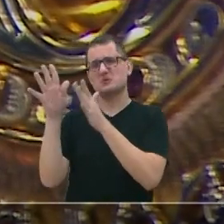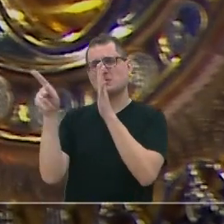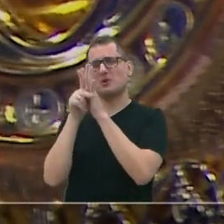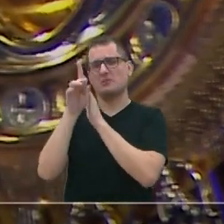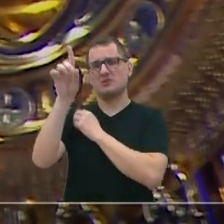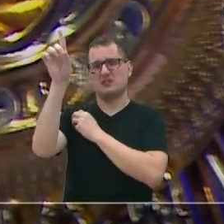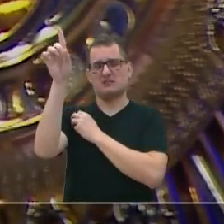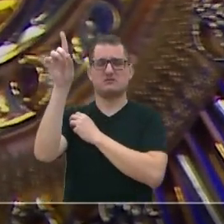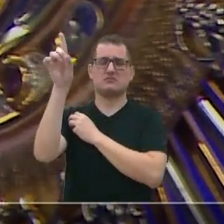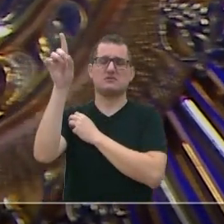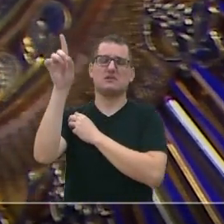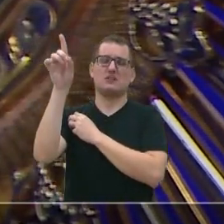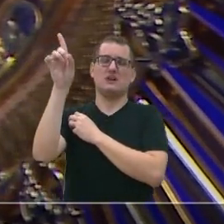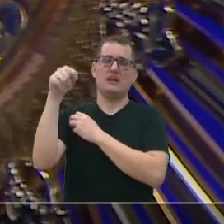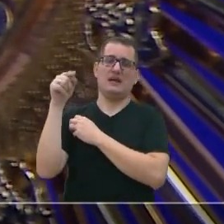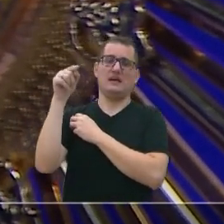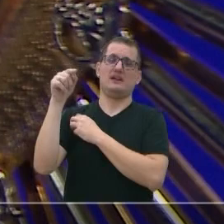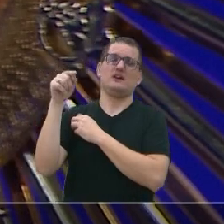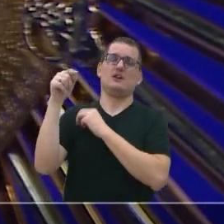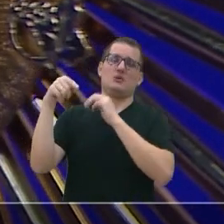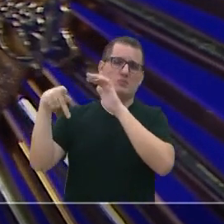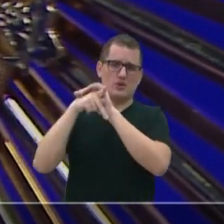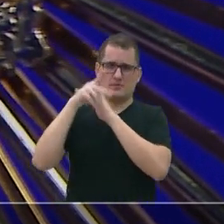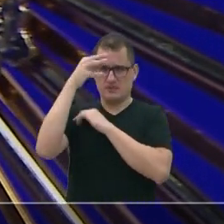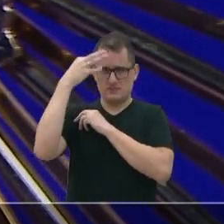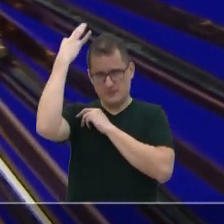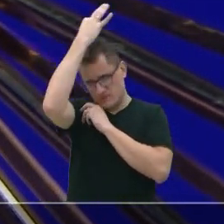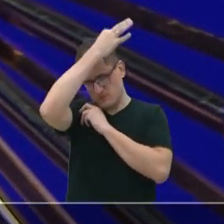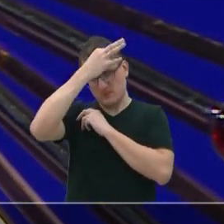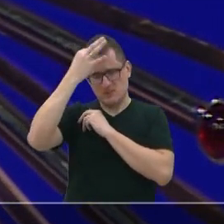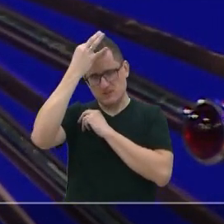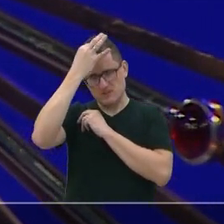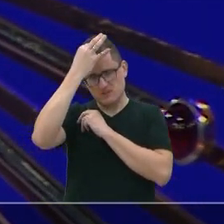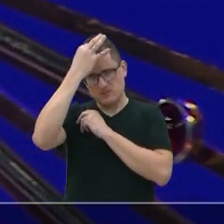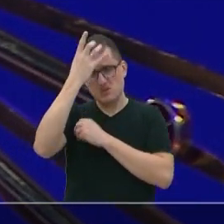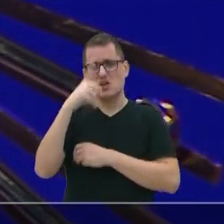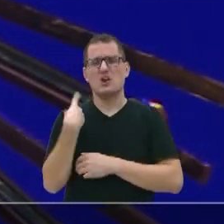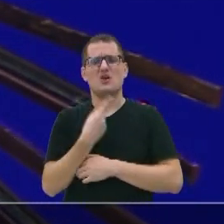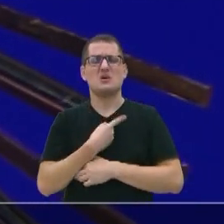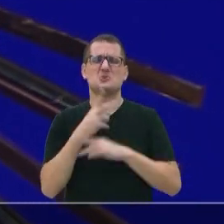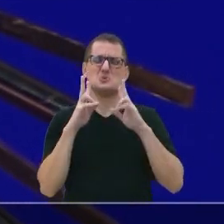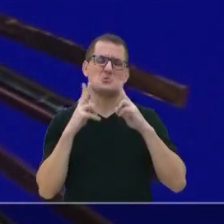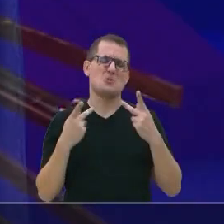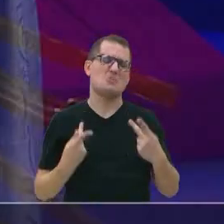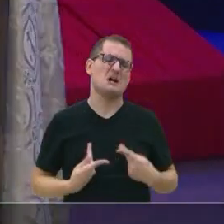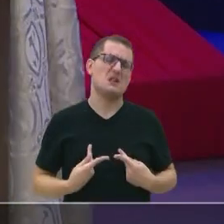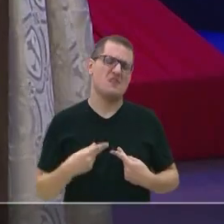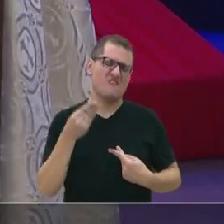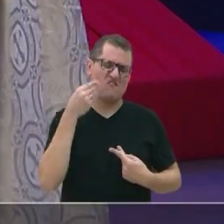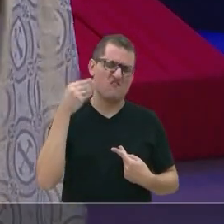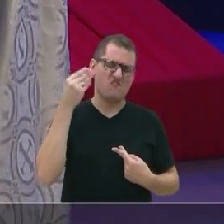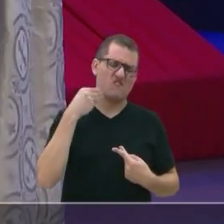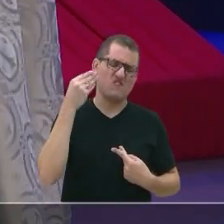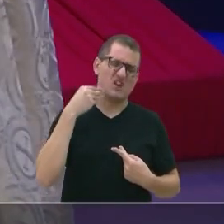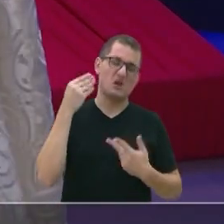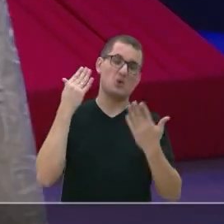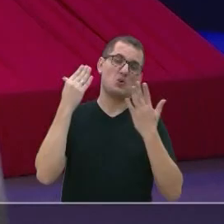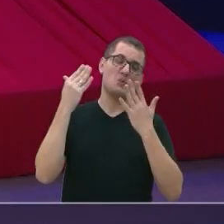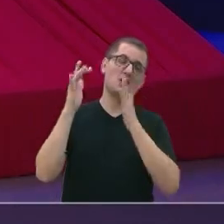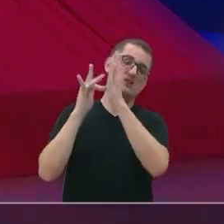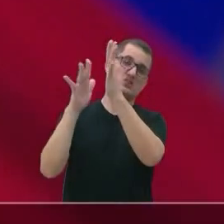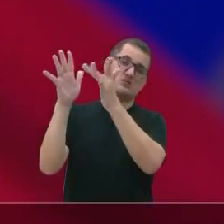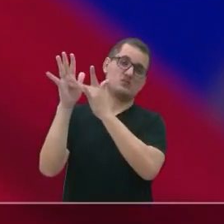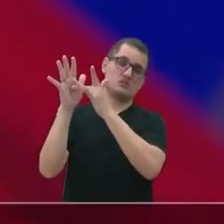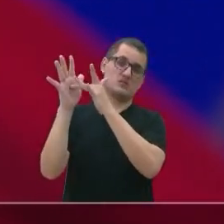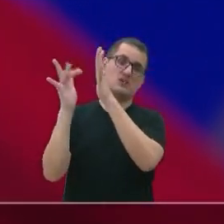é Cristo, Ele é o Paráclito. Somos seres miseráveis diante dEle. Ele